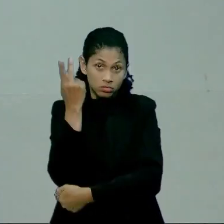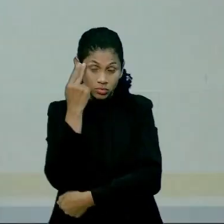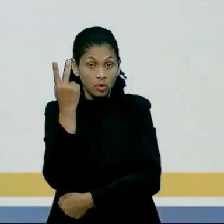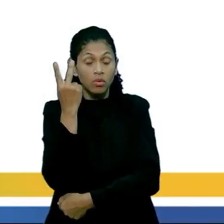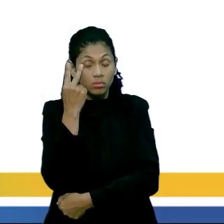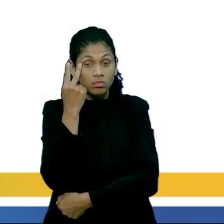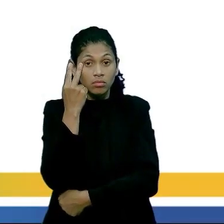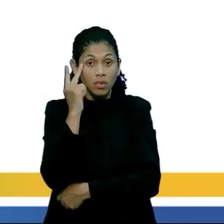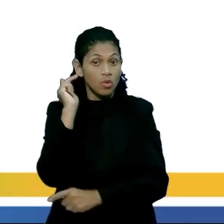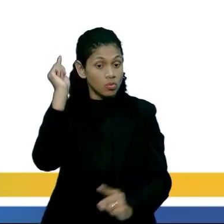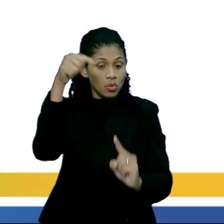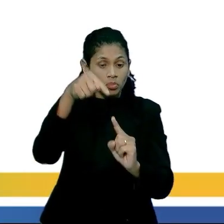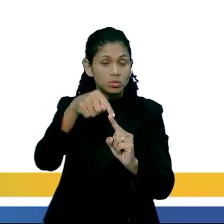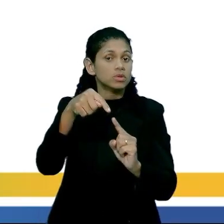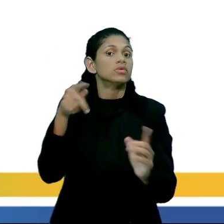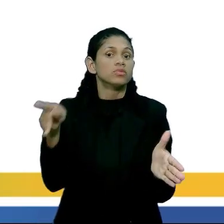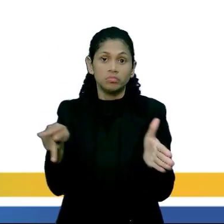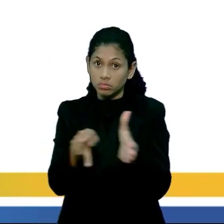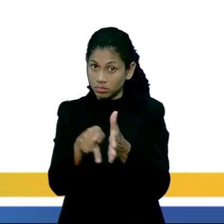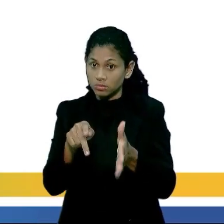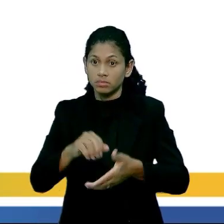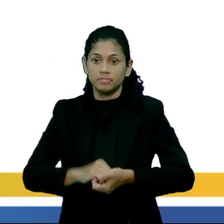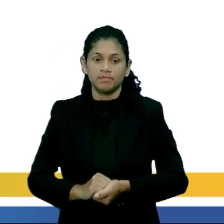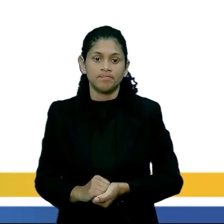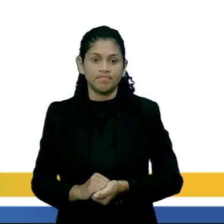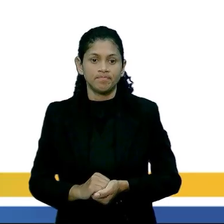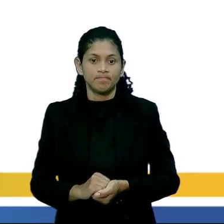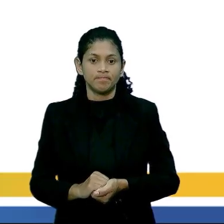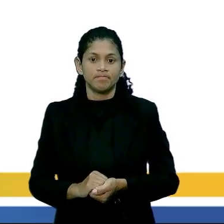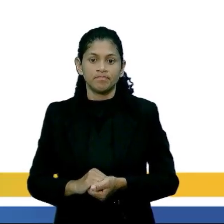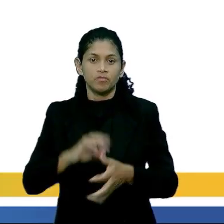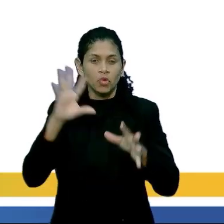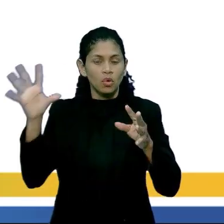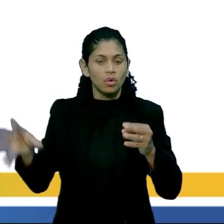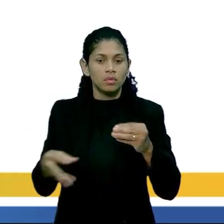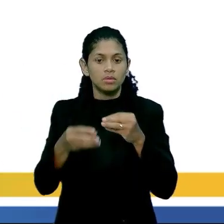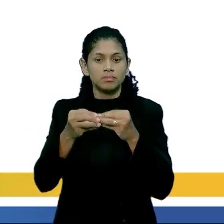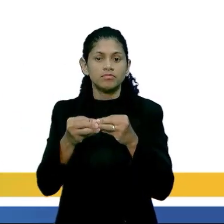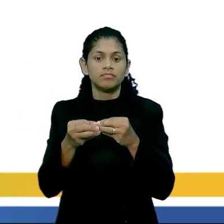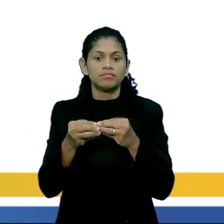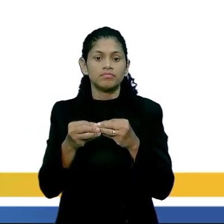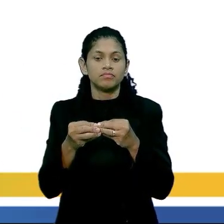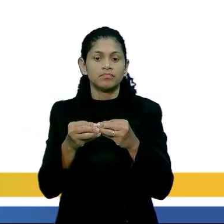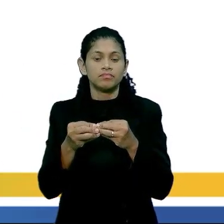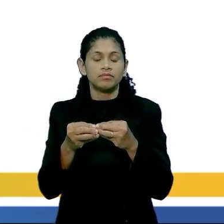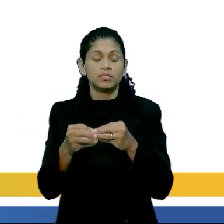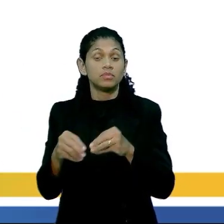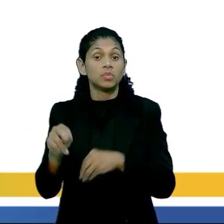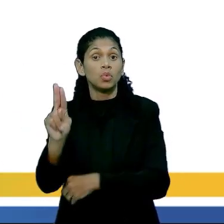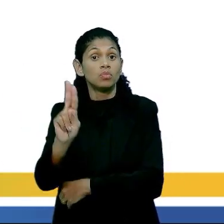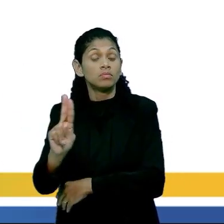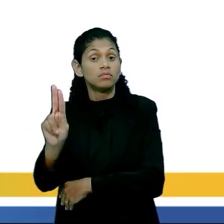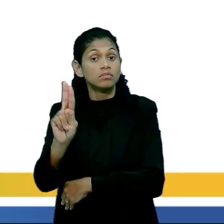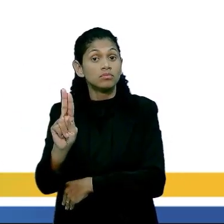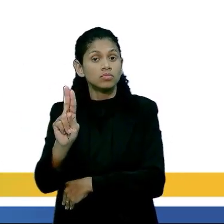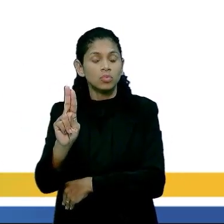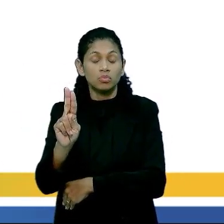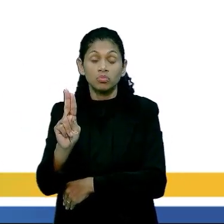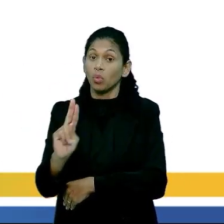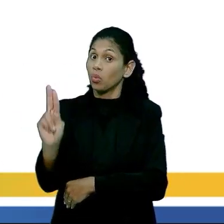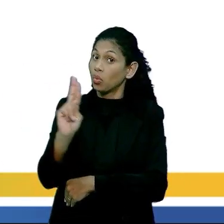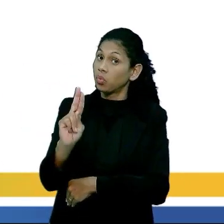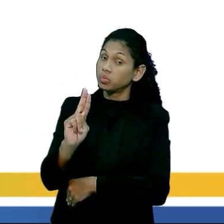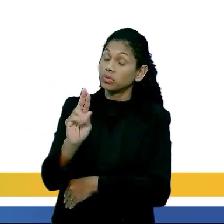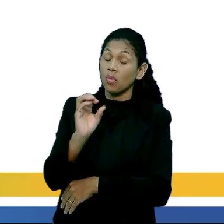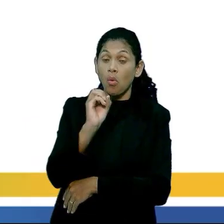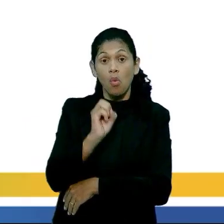contextos totalmente diferentes. E aí só para a gente completar aqui sobre o desuso, que implica em você usar ou perde, ou usa ou perde, né? Vamos explicar.